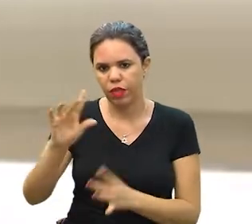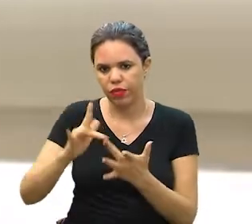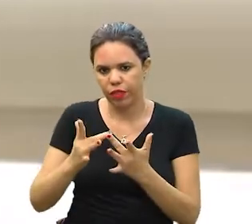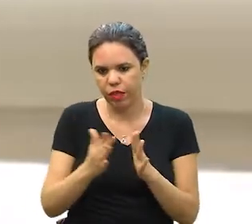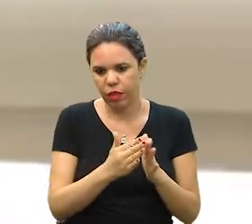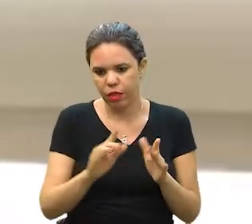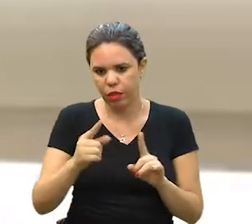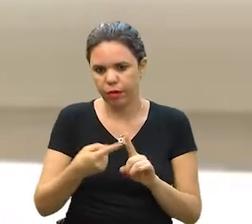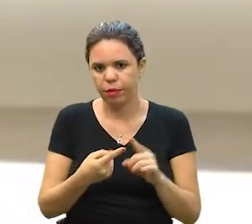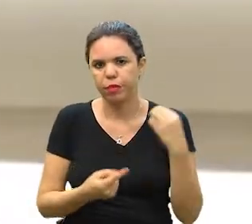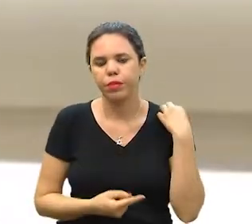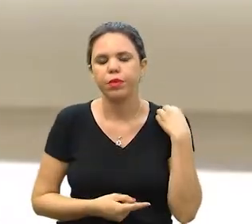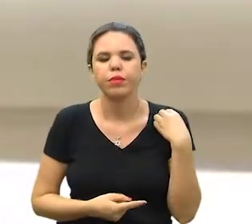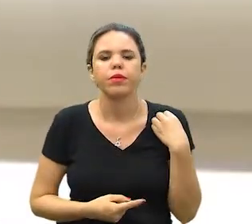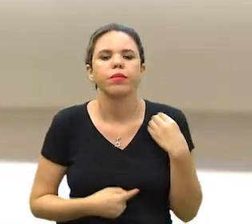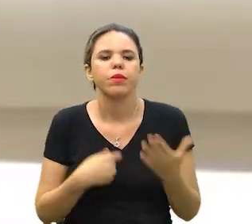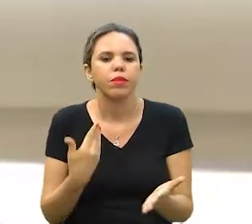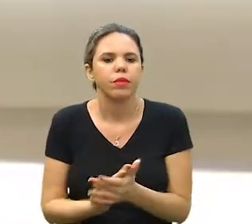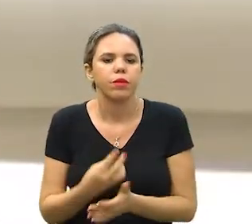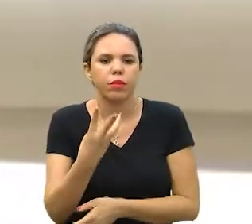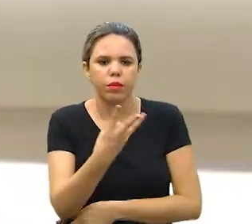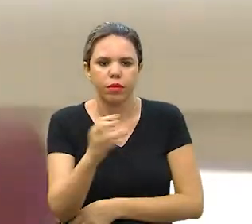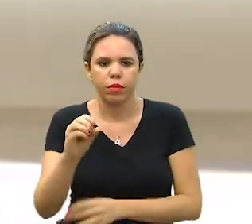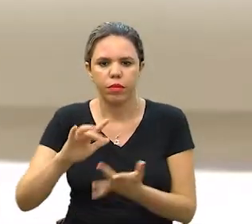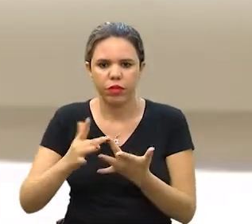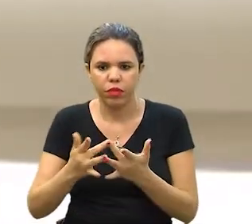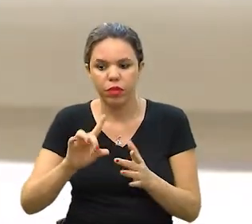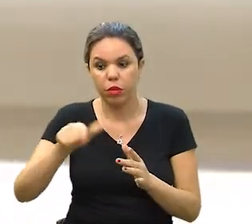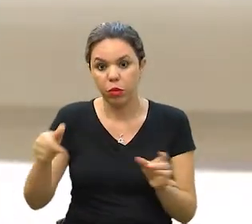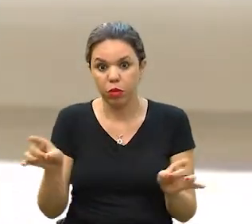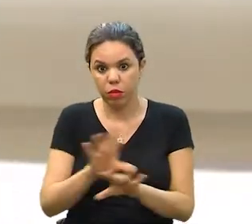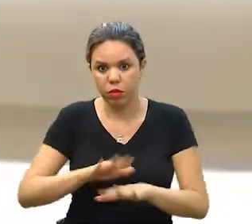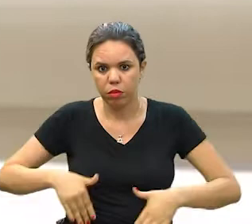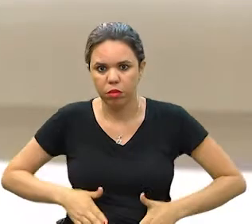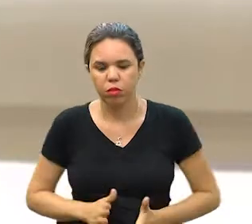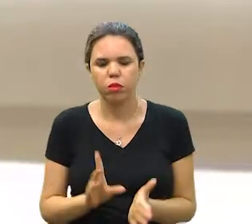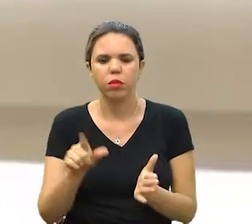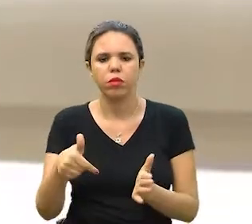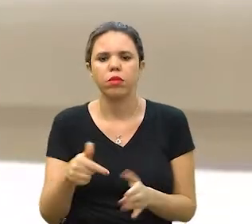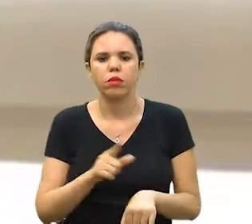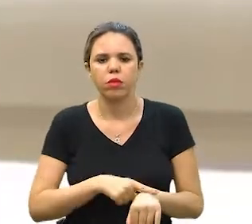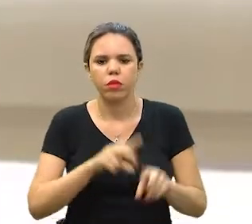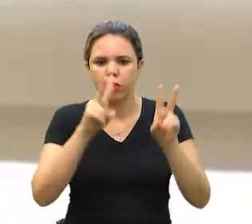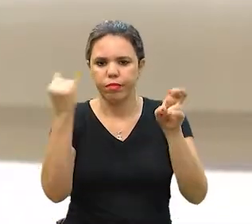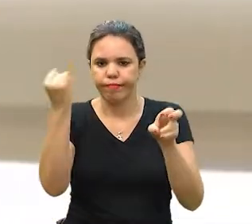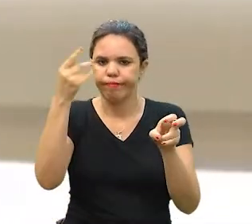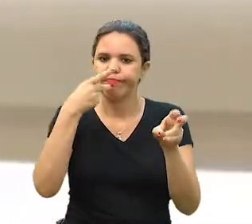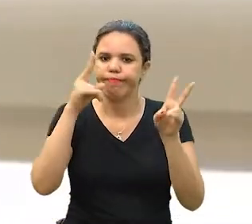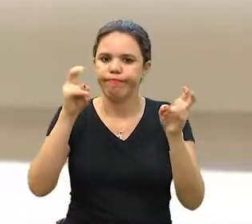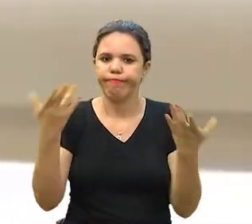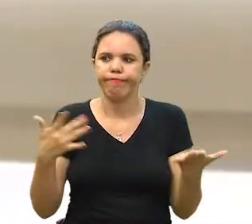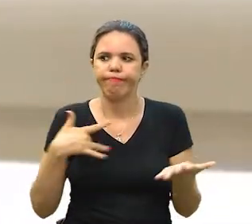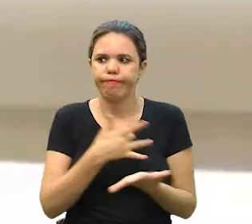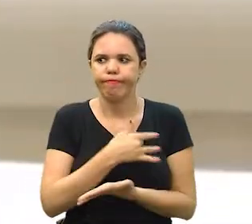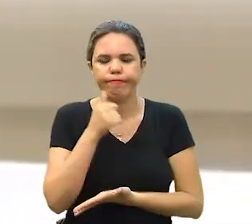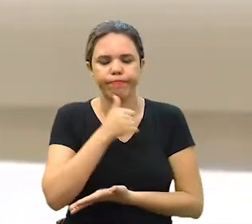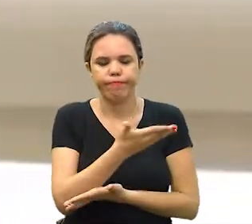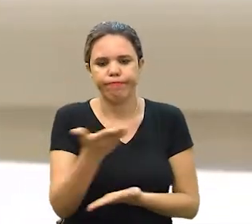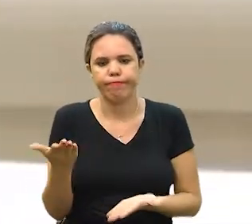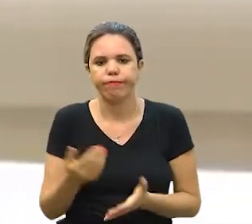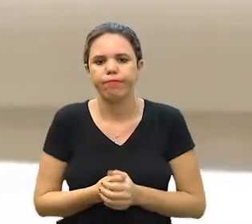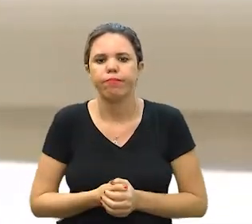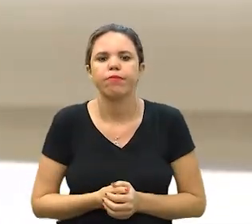vezes durante a gravidez e de até 30 vezes no pós-parto. Por isso, esse tema é muito importante para a saúde